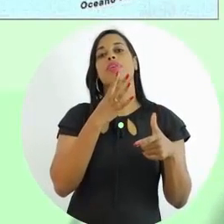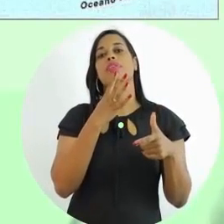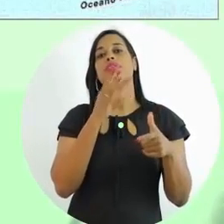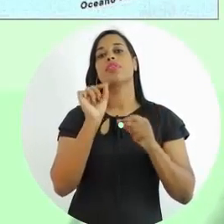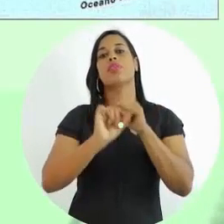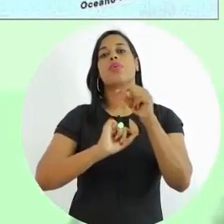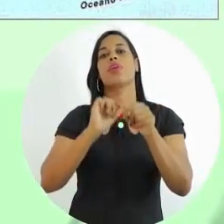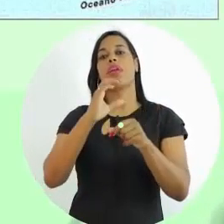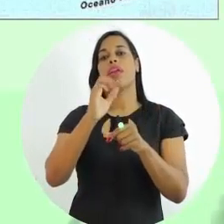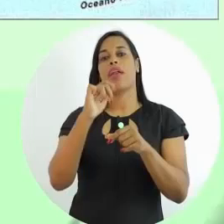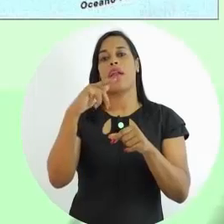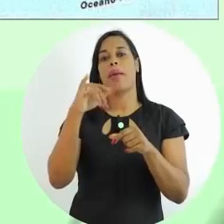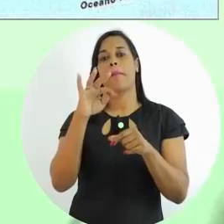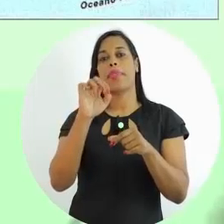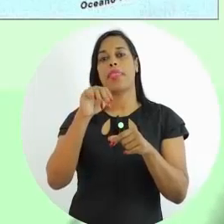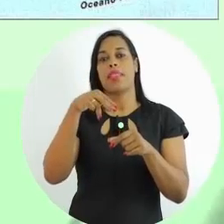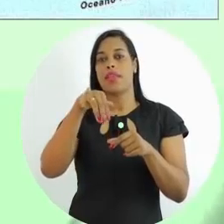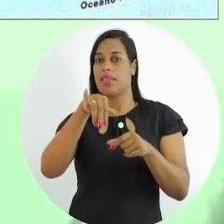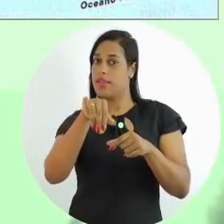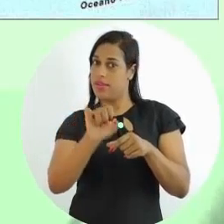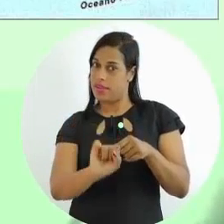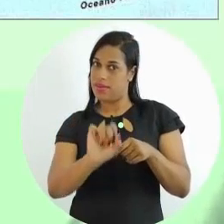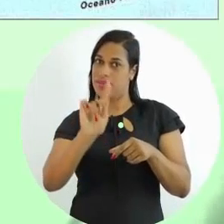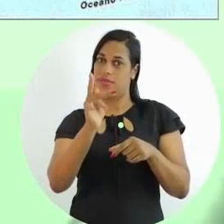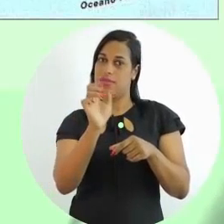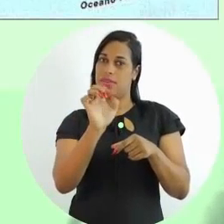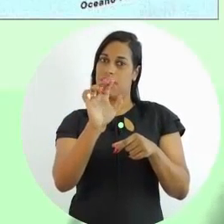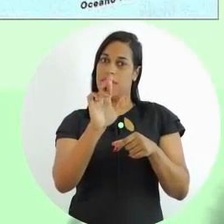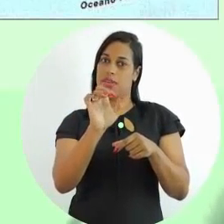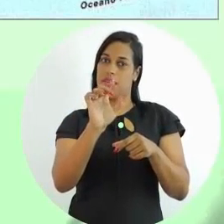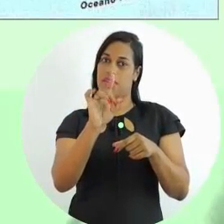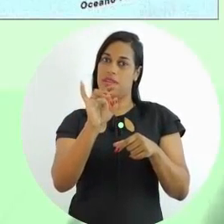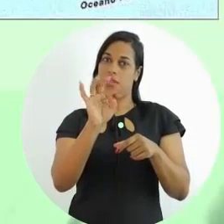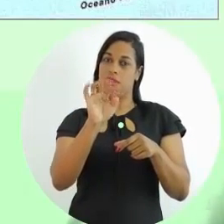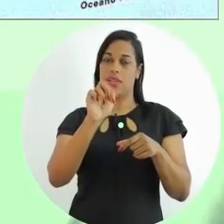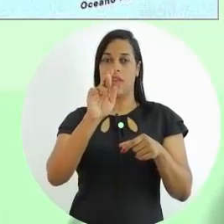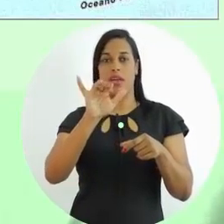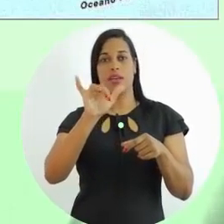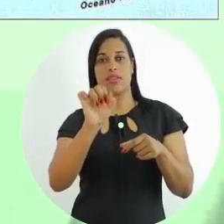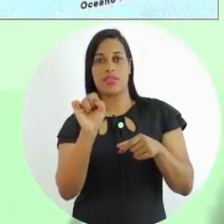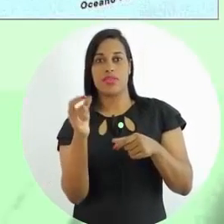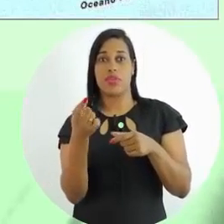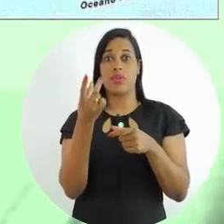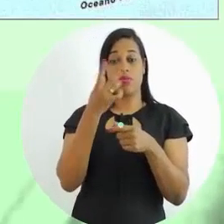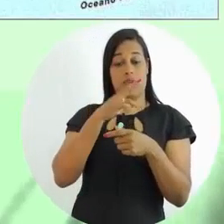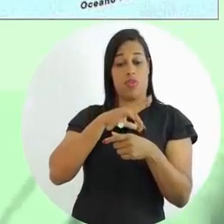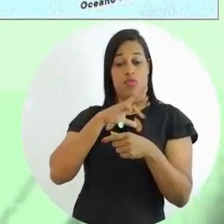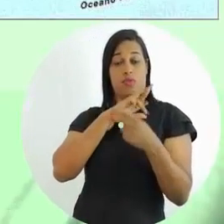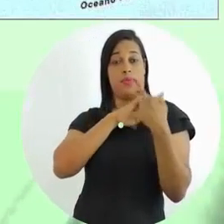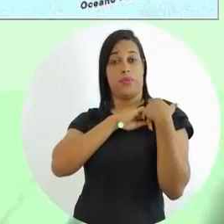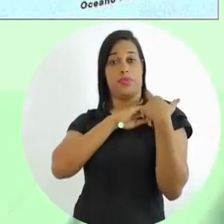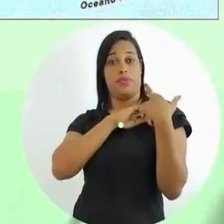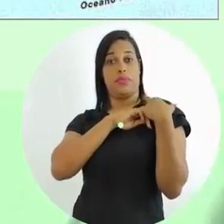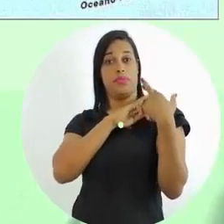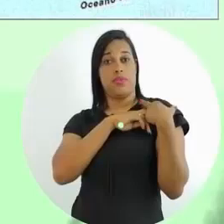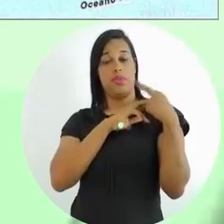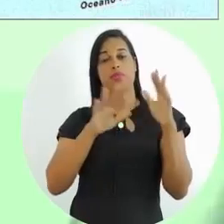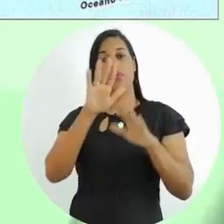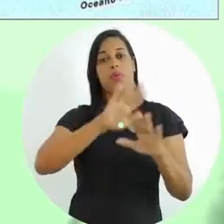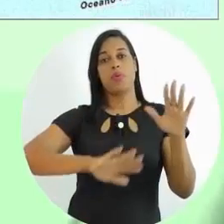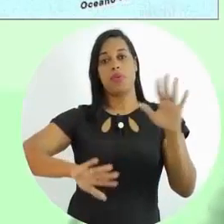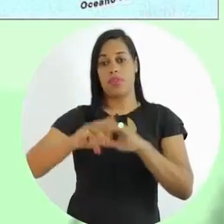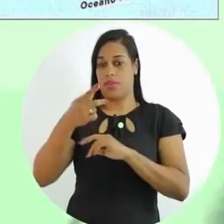como capitanias hereditárias, onde nobres portugueses eram responsabilizados